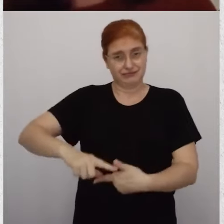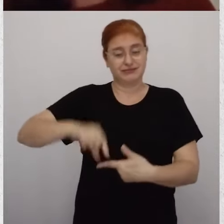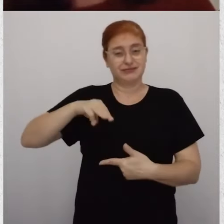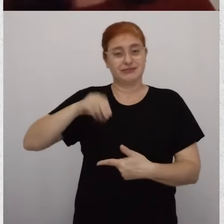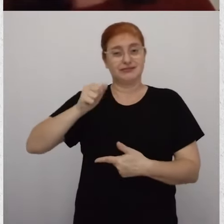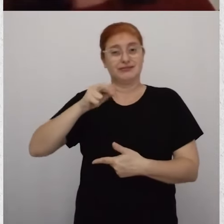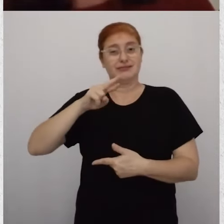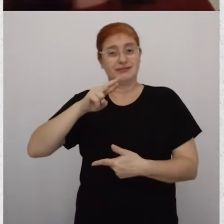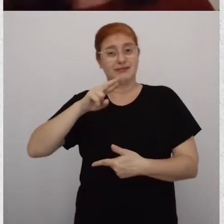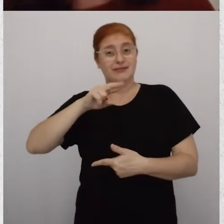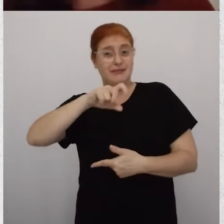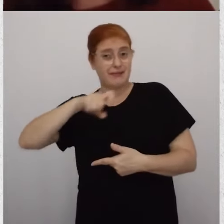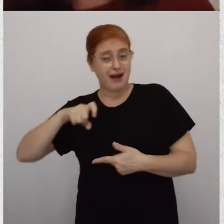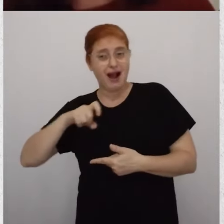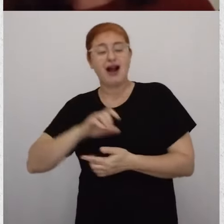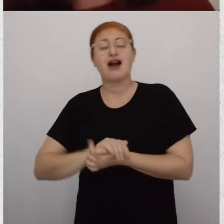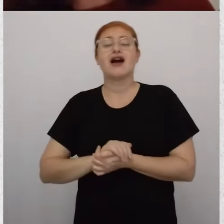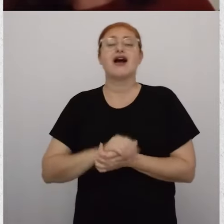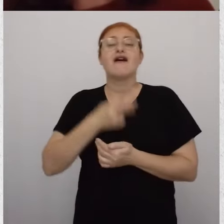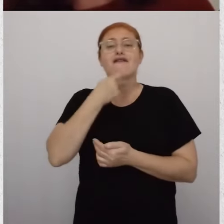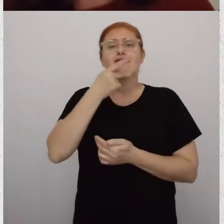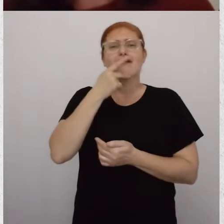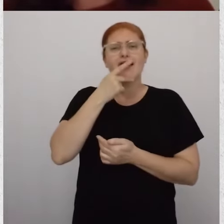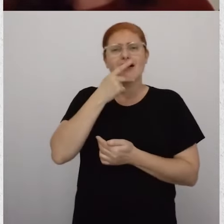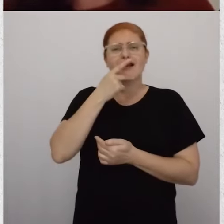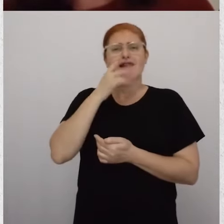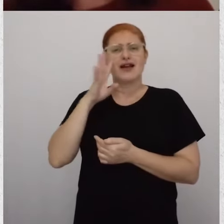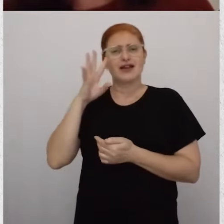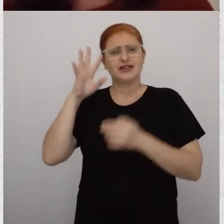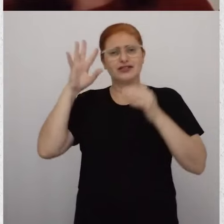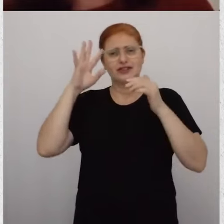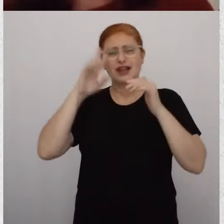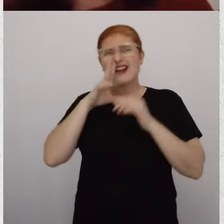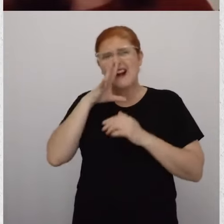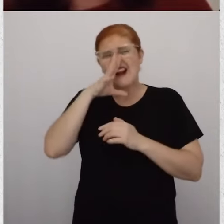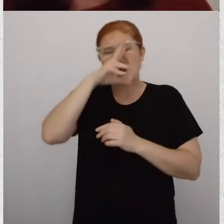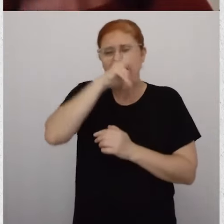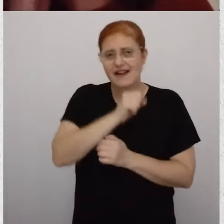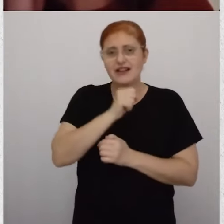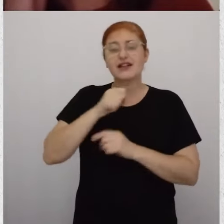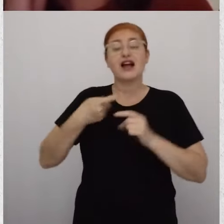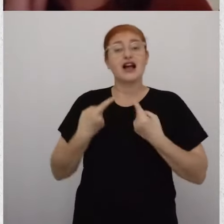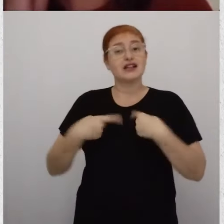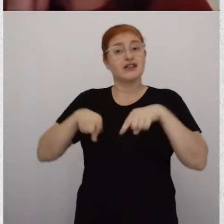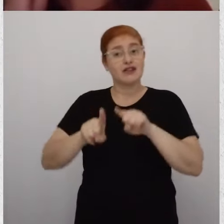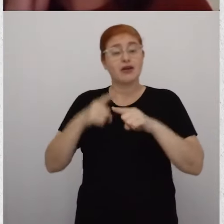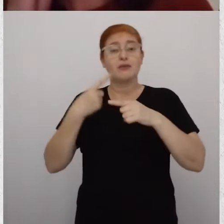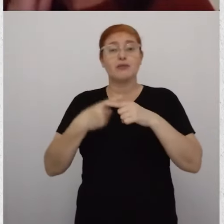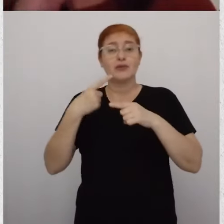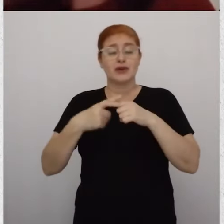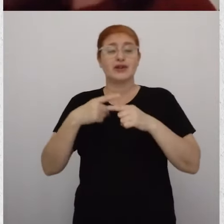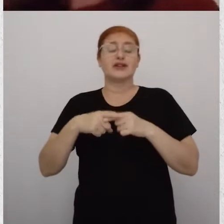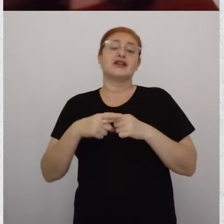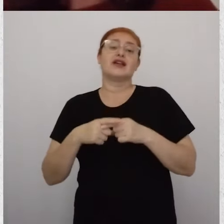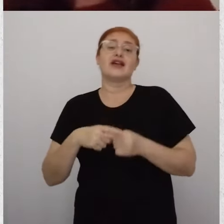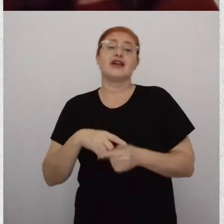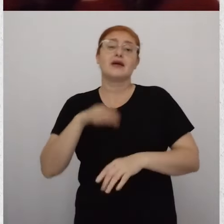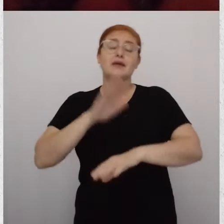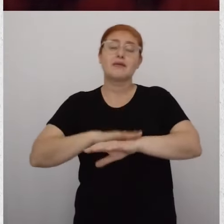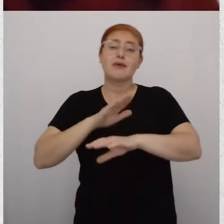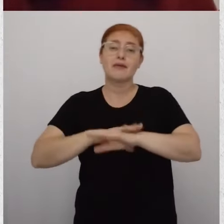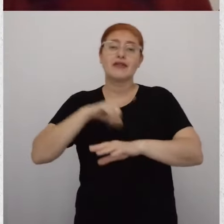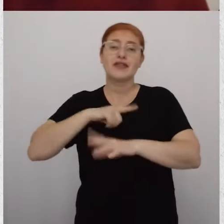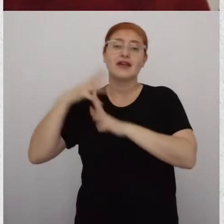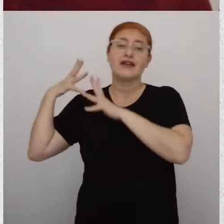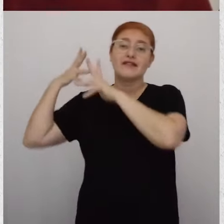marxista, falar sobre autocrítica é desafiador, porque a autocrítica em algum momento teve a ver também com a revisão